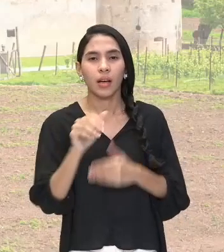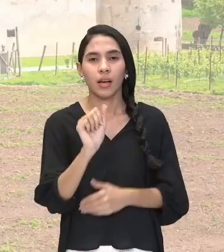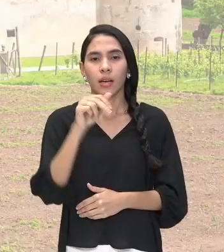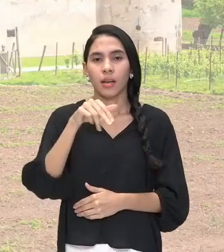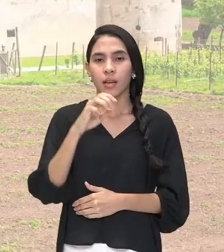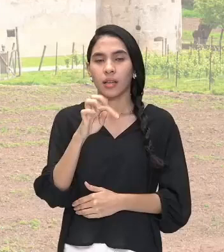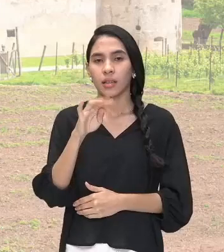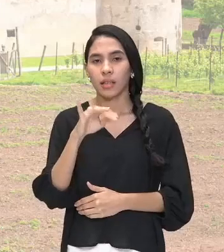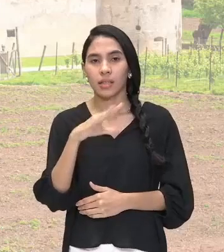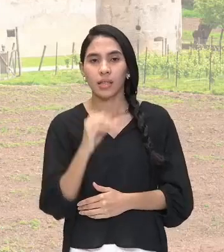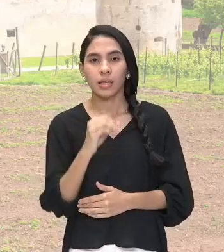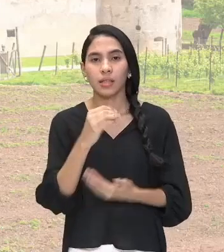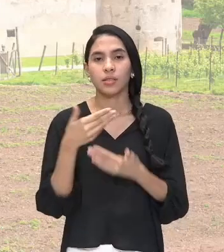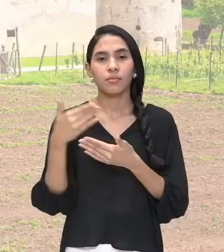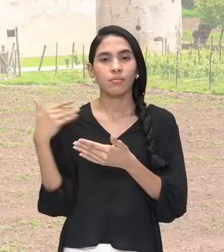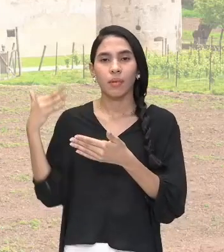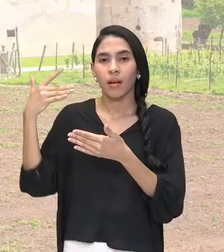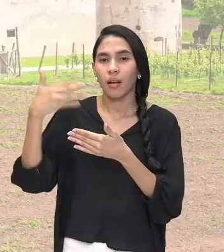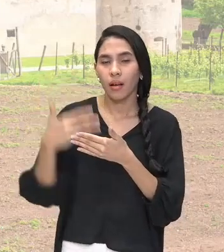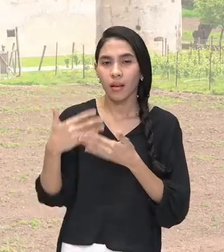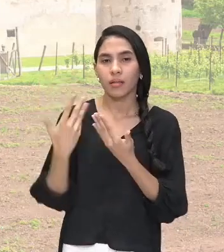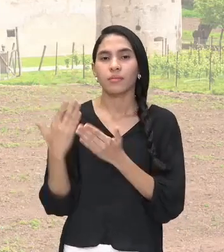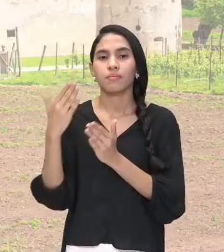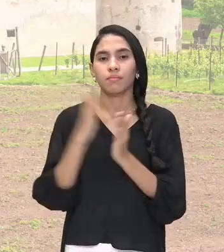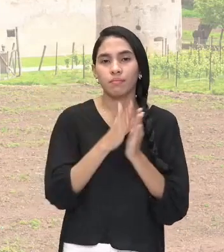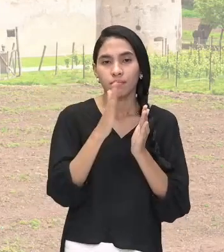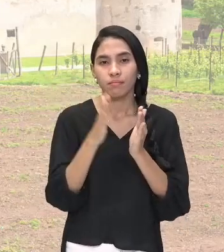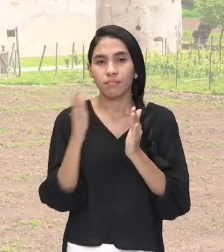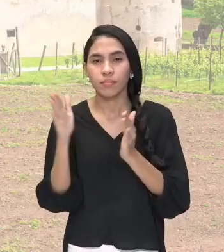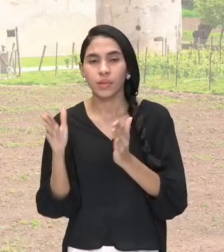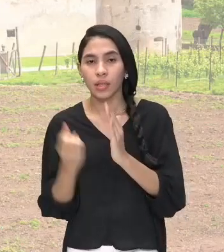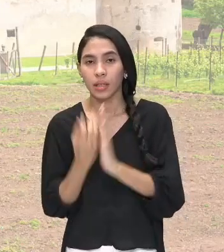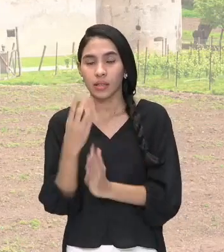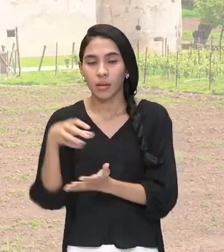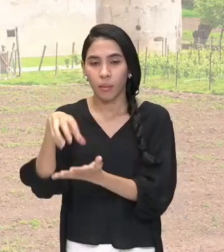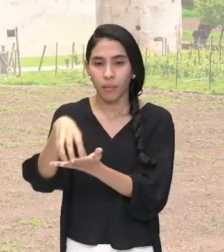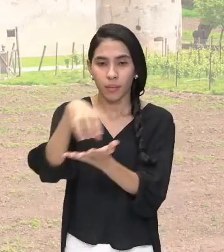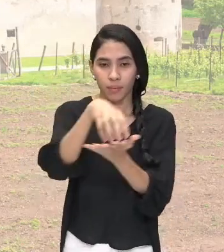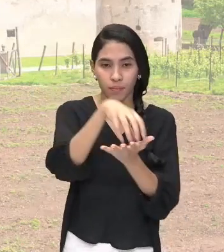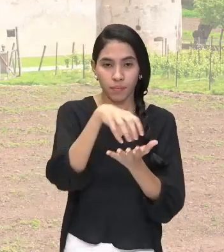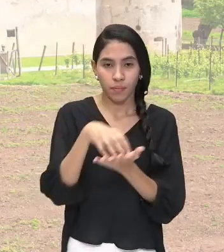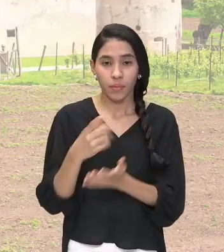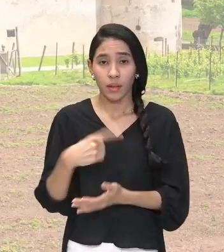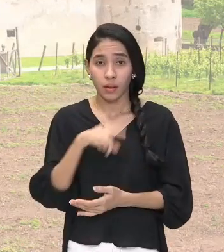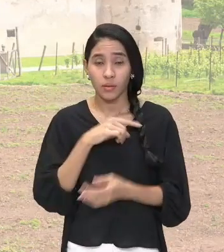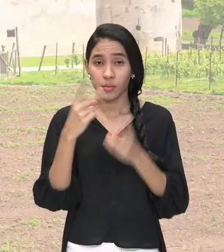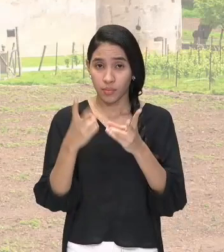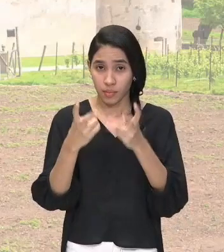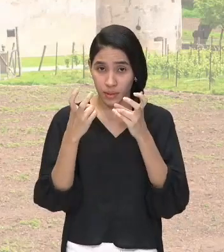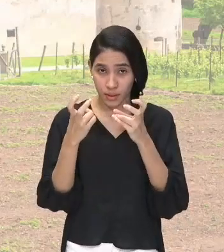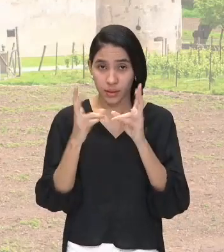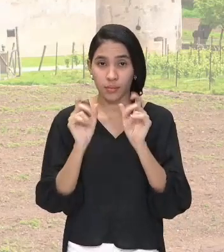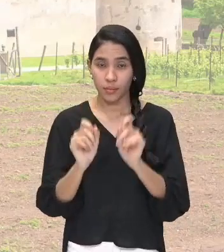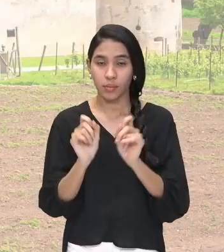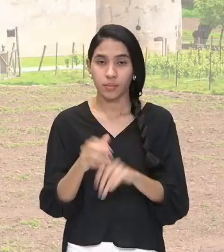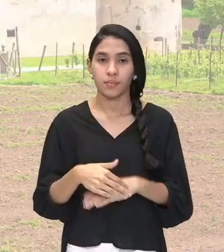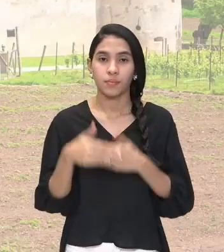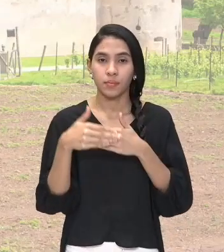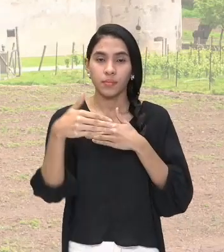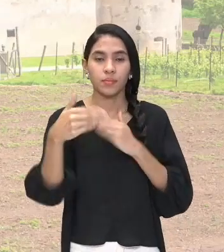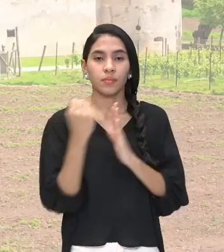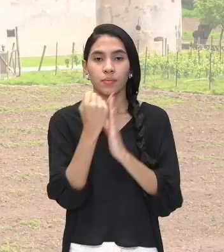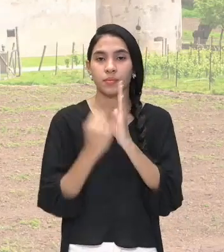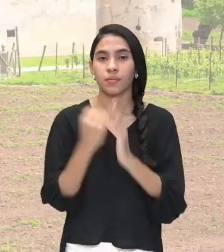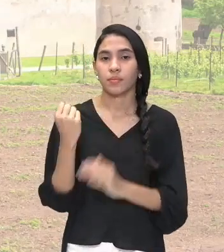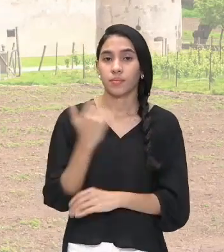o processo que vai levar a esse estabelecimento. E a gente observa isso a partir do